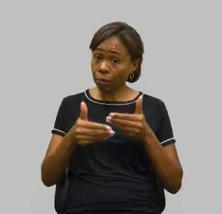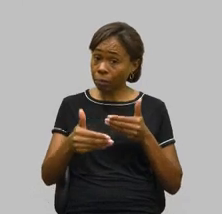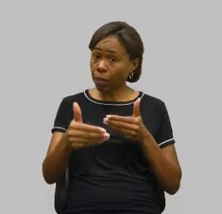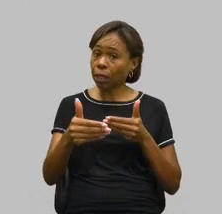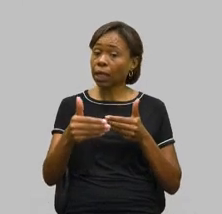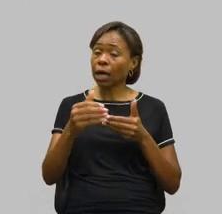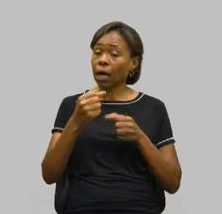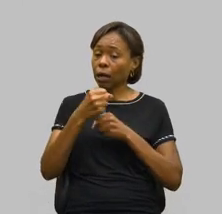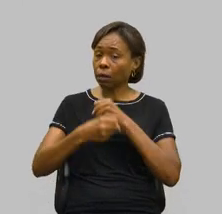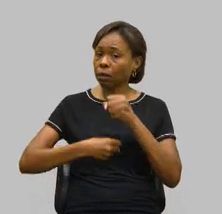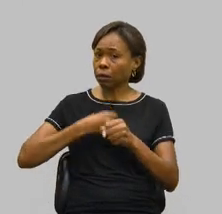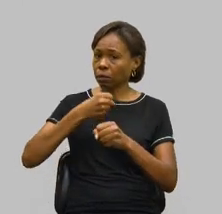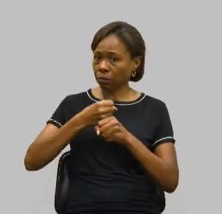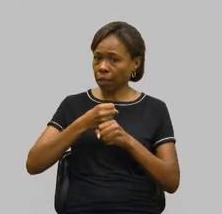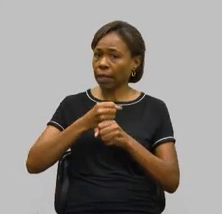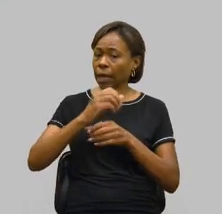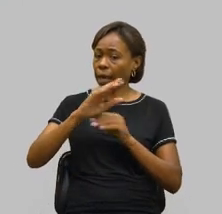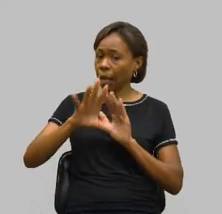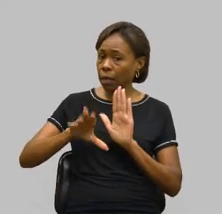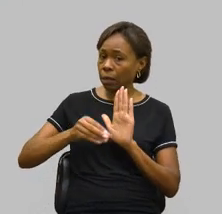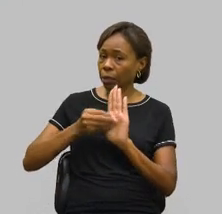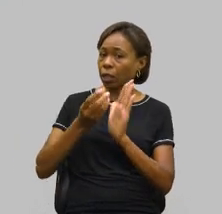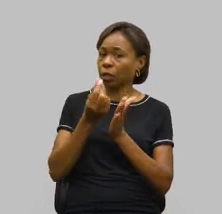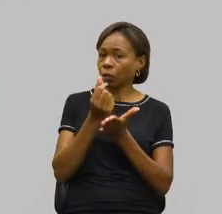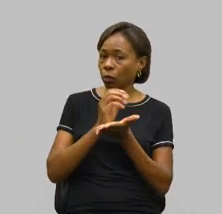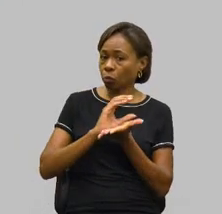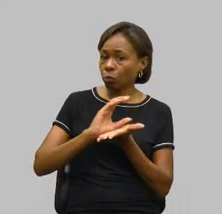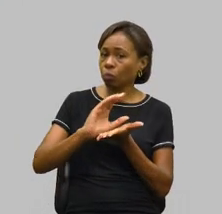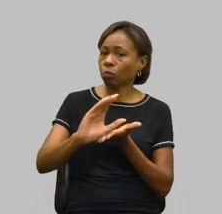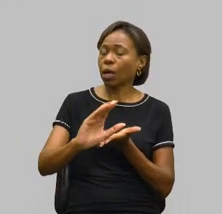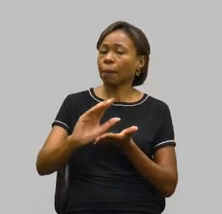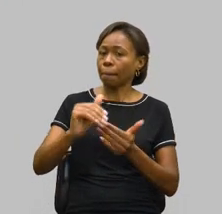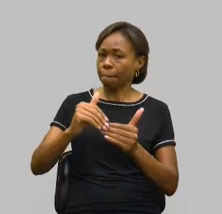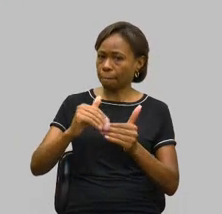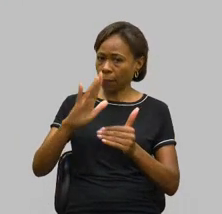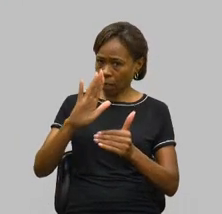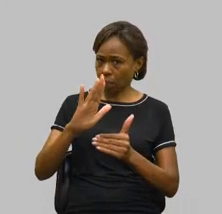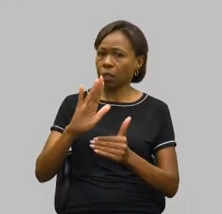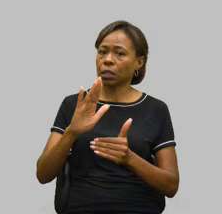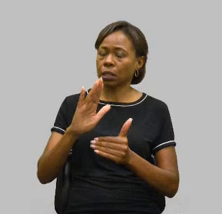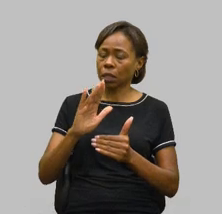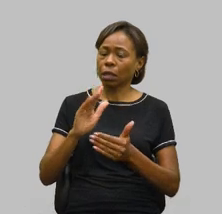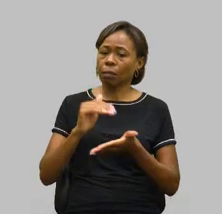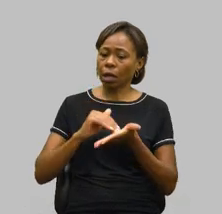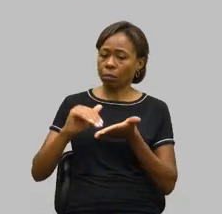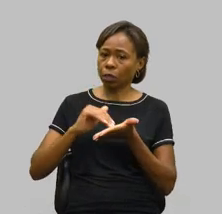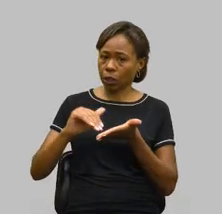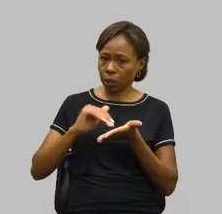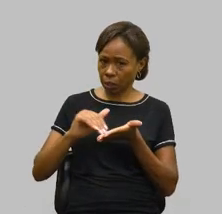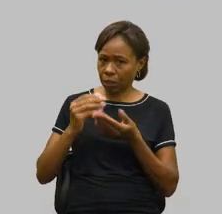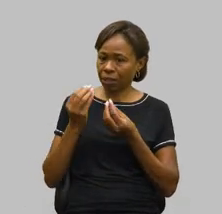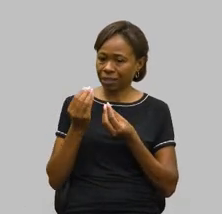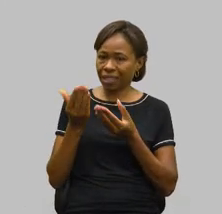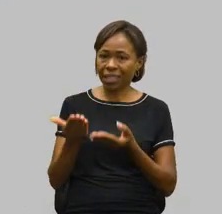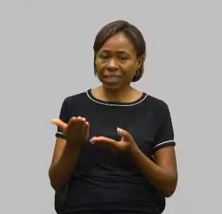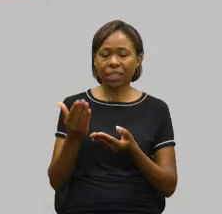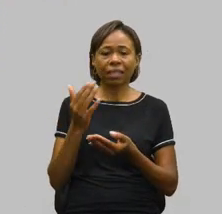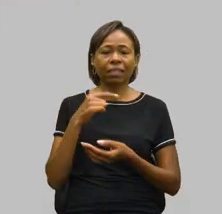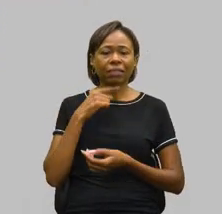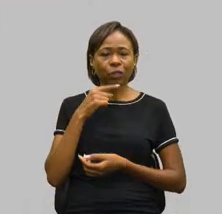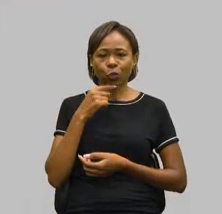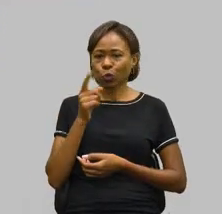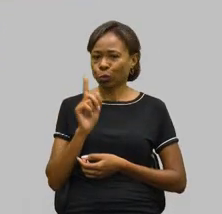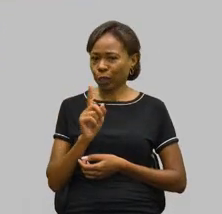vem a gente consiga fazer um aporte maior dos nossos recursos para cedes porque eu não tenho dúvidas eh que serão